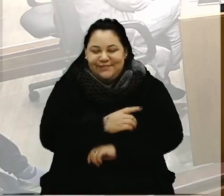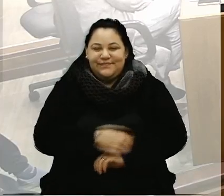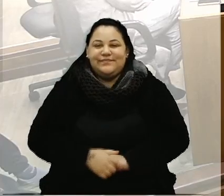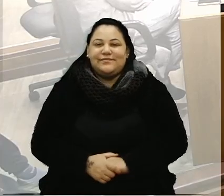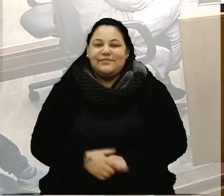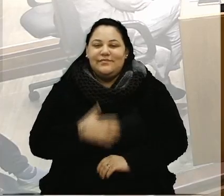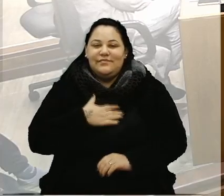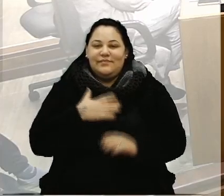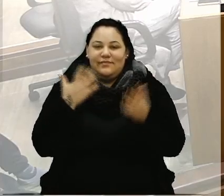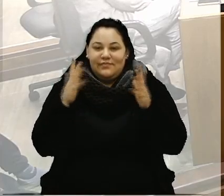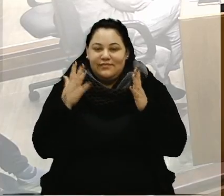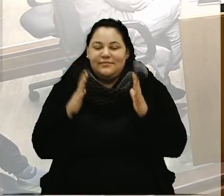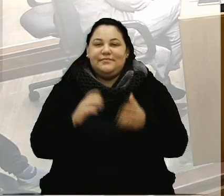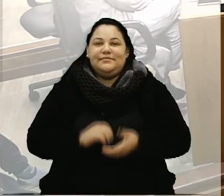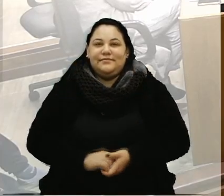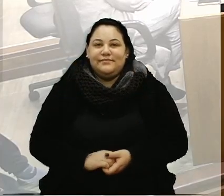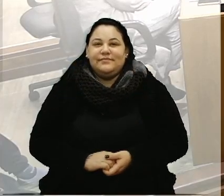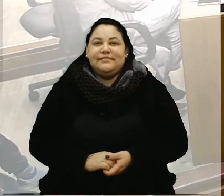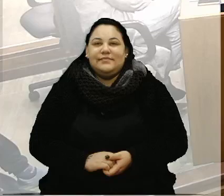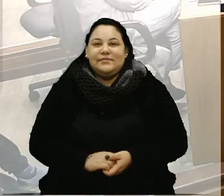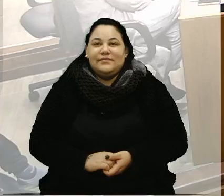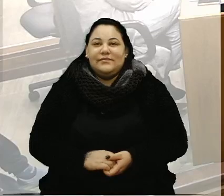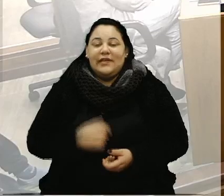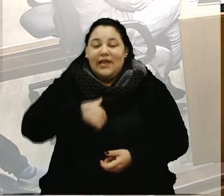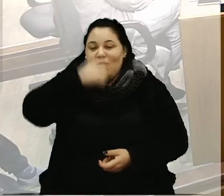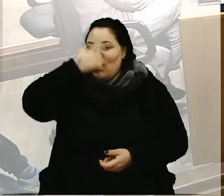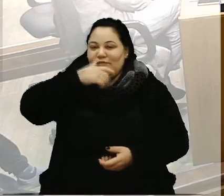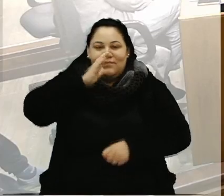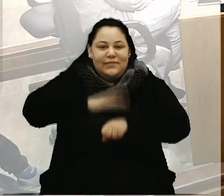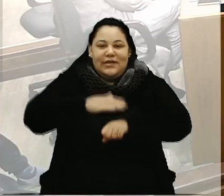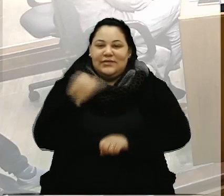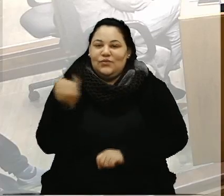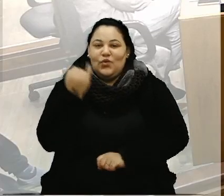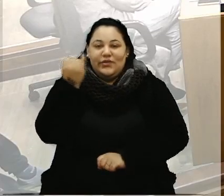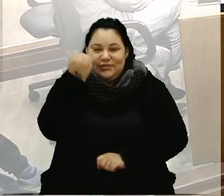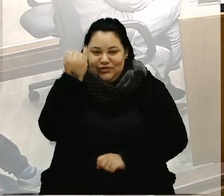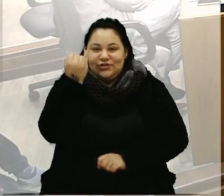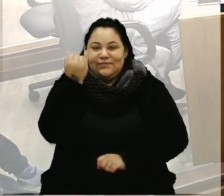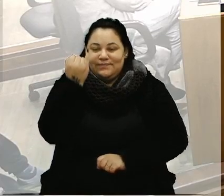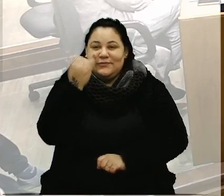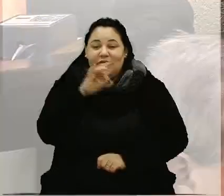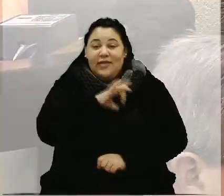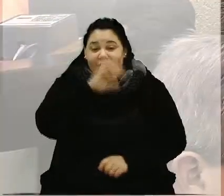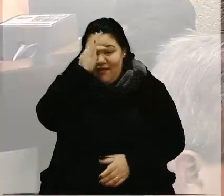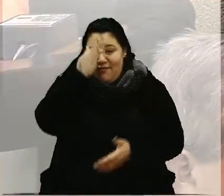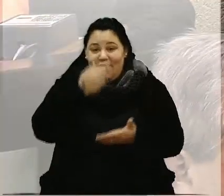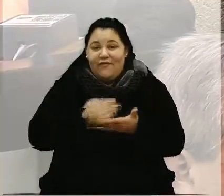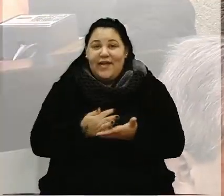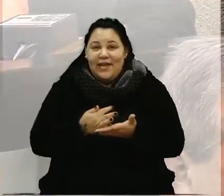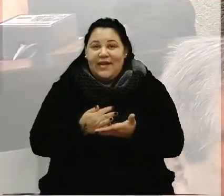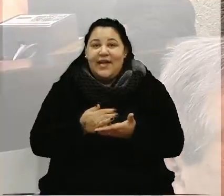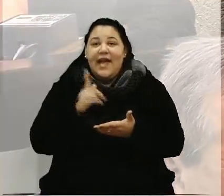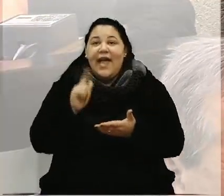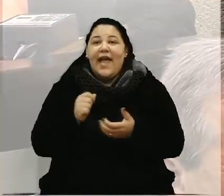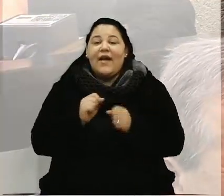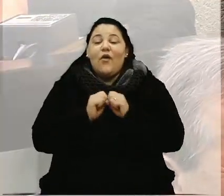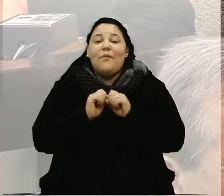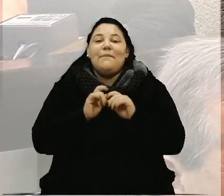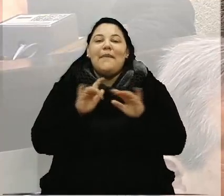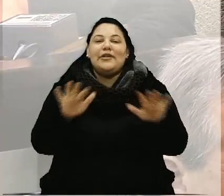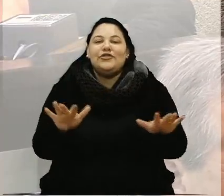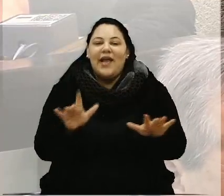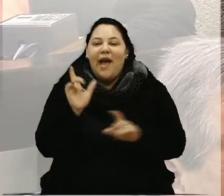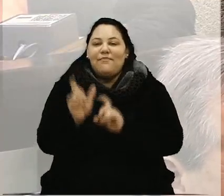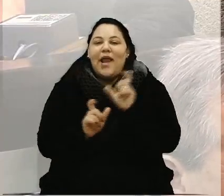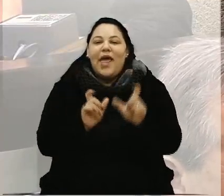Meus parabéns. Eu acho que mais importante, ou tão importante quanto termos a fé, é passar adiante a palavra de Deus, o